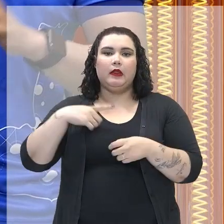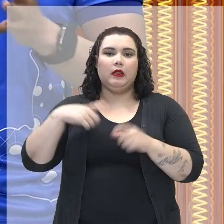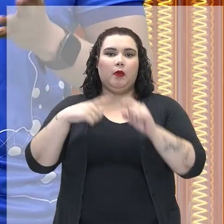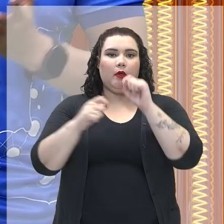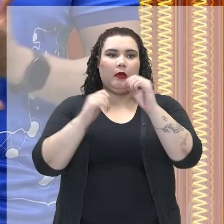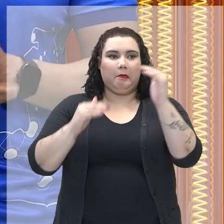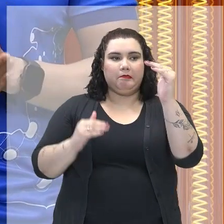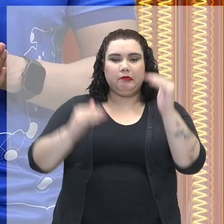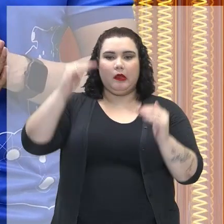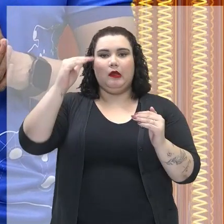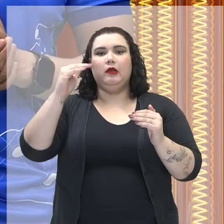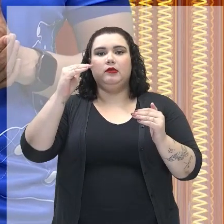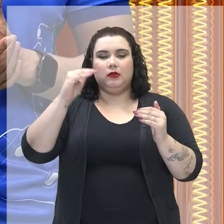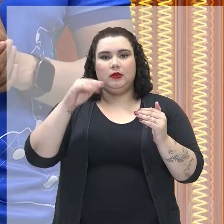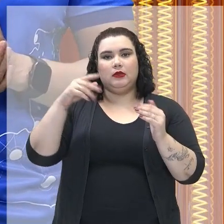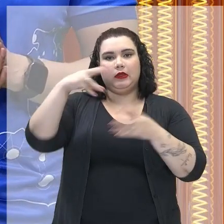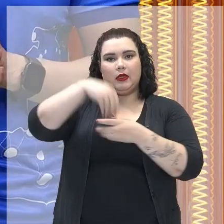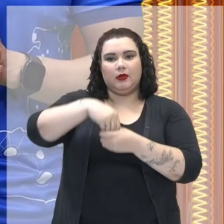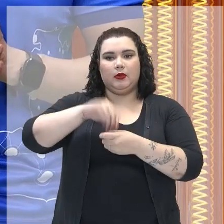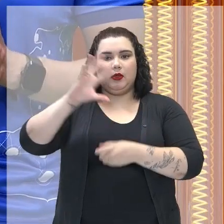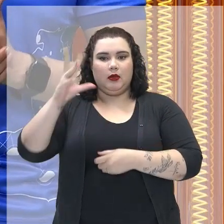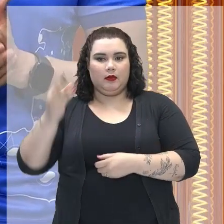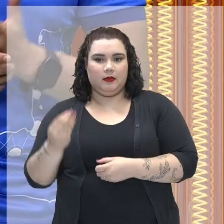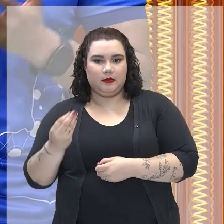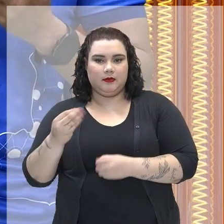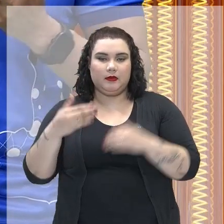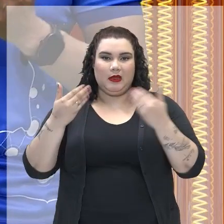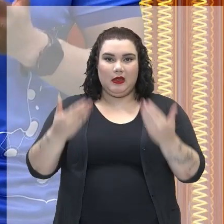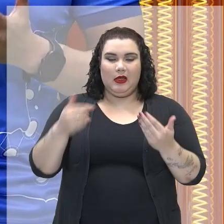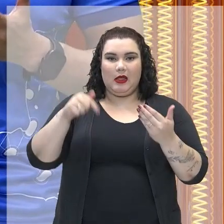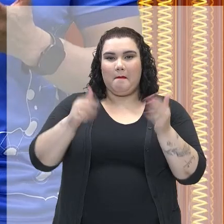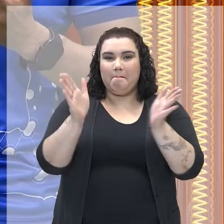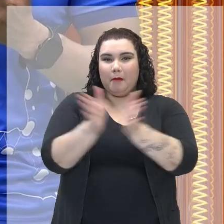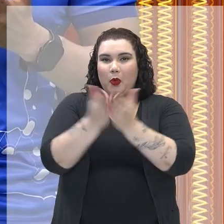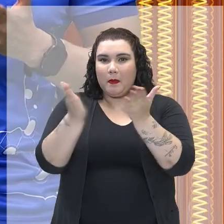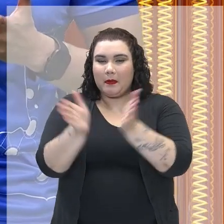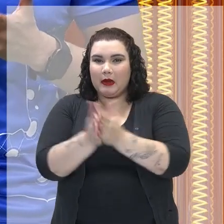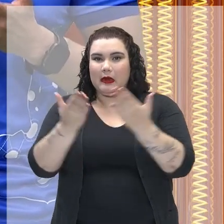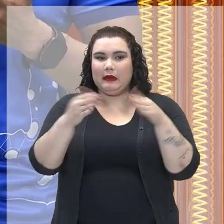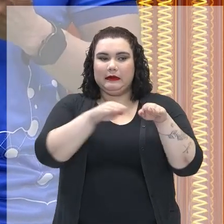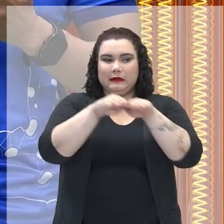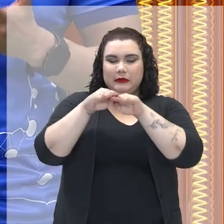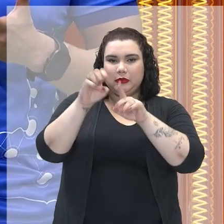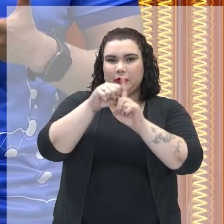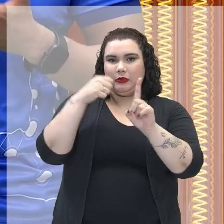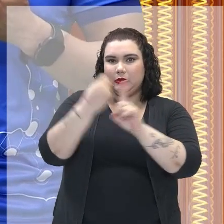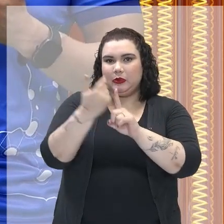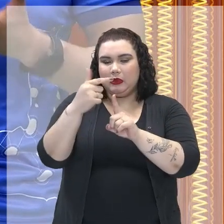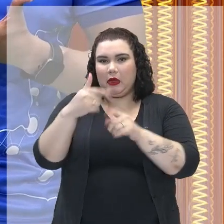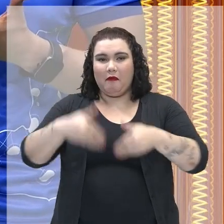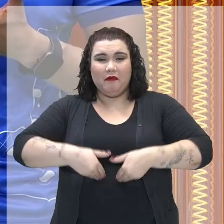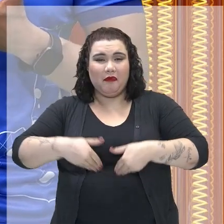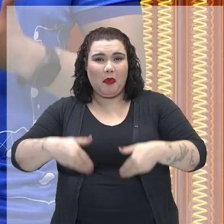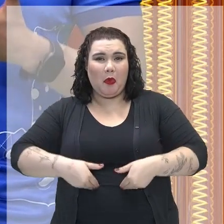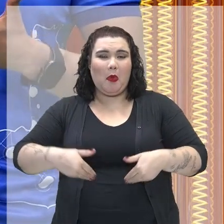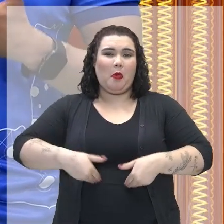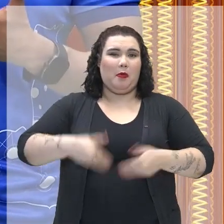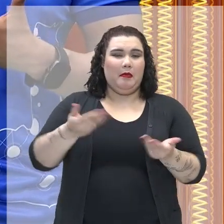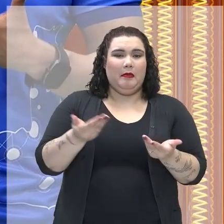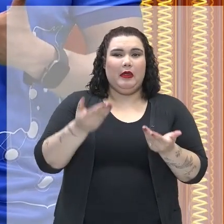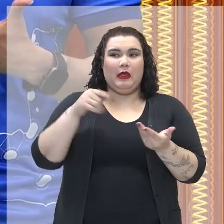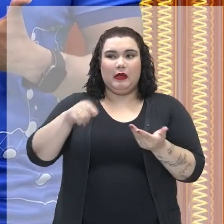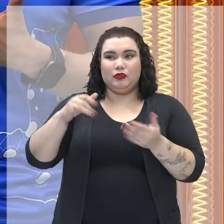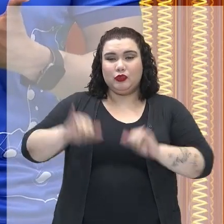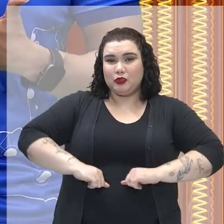realidades distintas dentro do continente africano. E essa questão da pobreza, da desigualdade, da miséria, da fome que